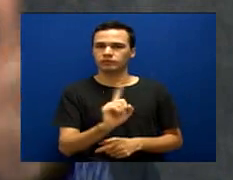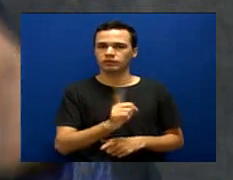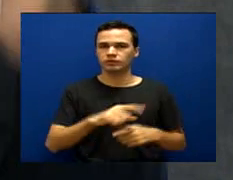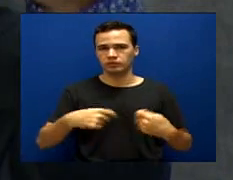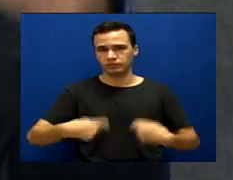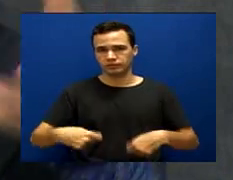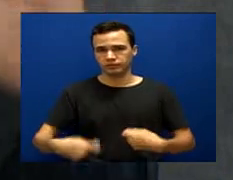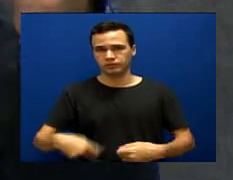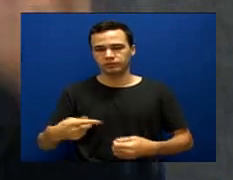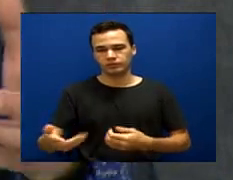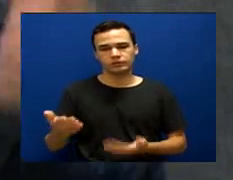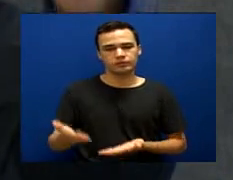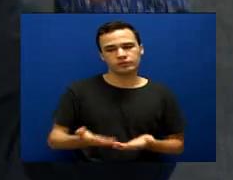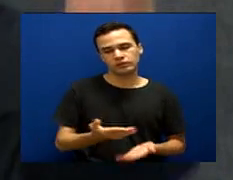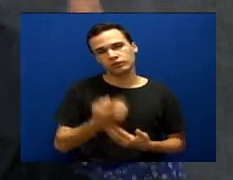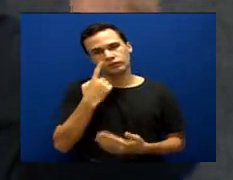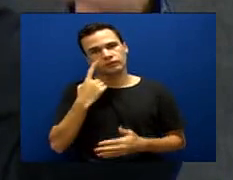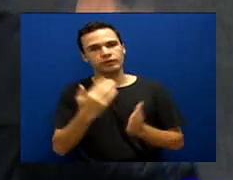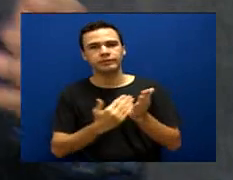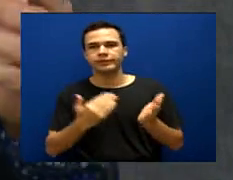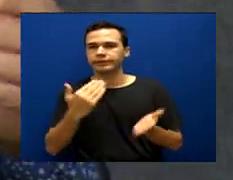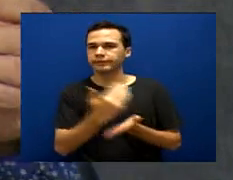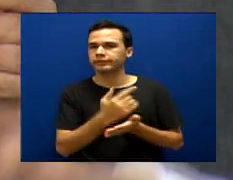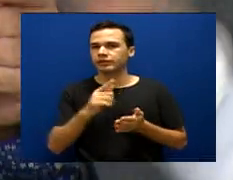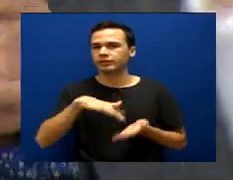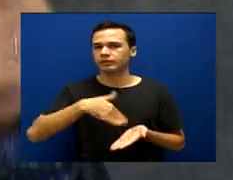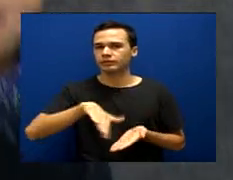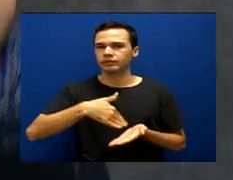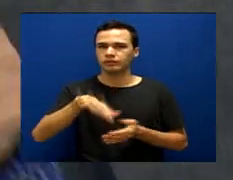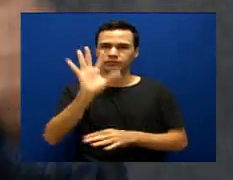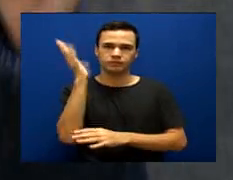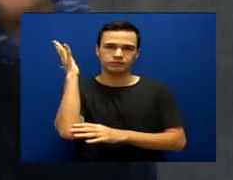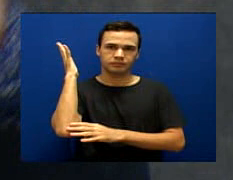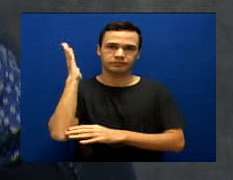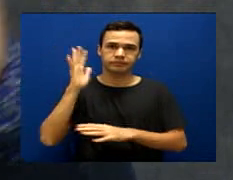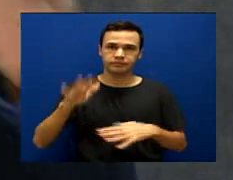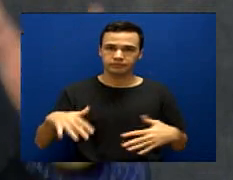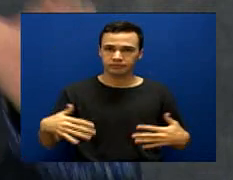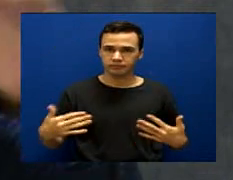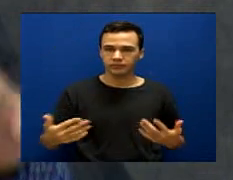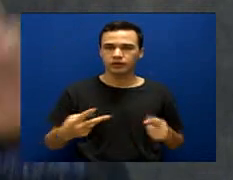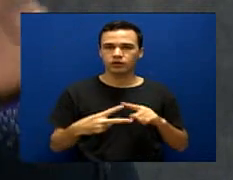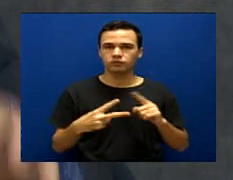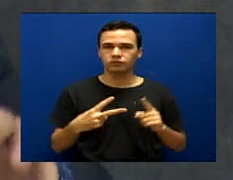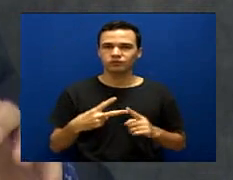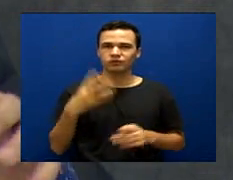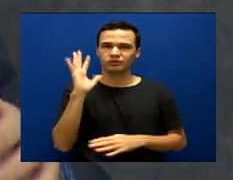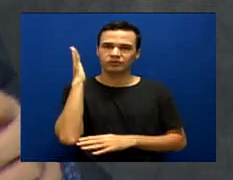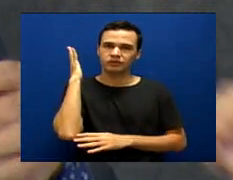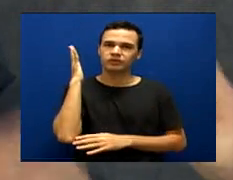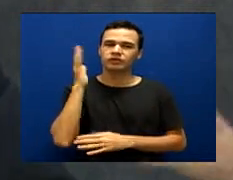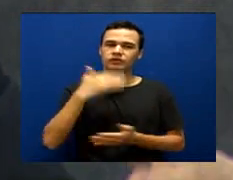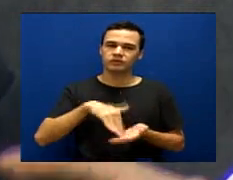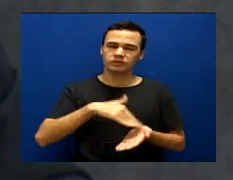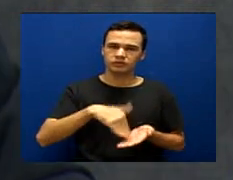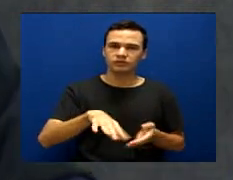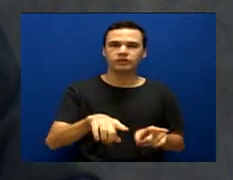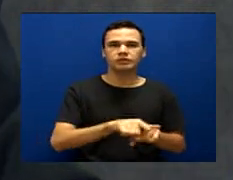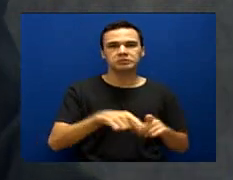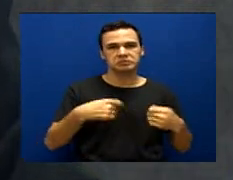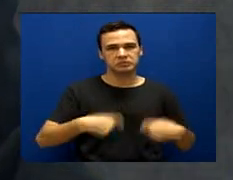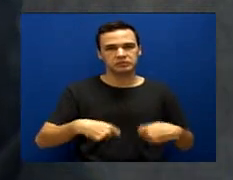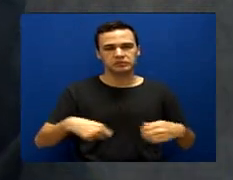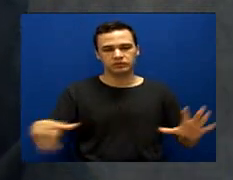ser implementada essas políticas também na Secretaria de Meio Ambiente. Então, são as duas secretarias que têm que trabalhar em parceria, e é